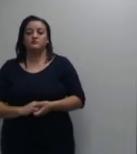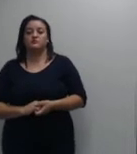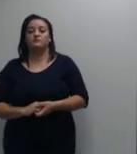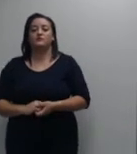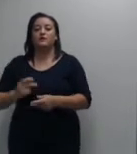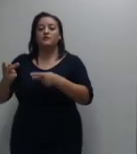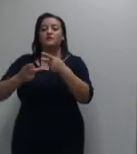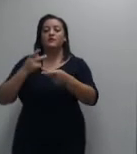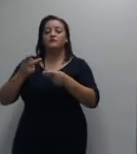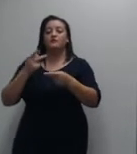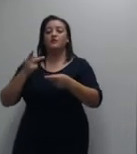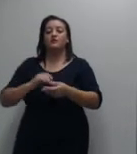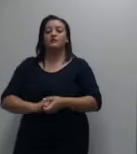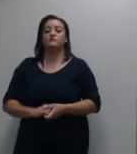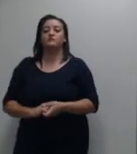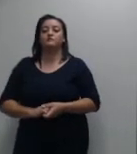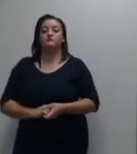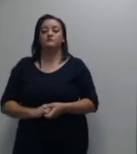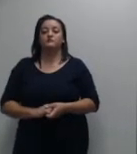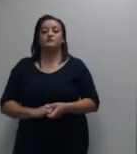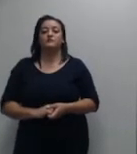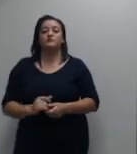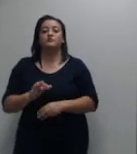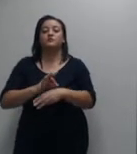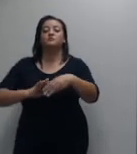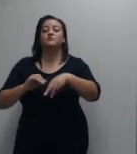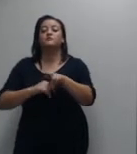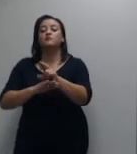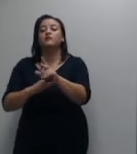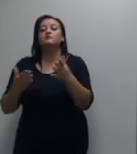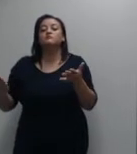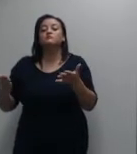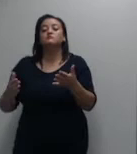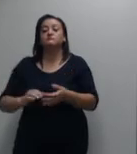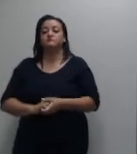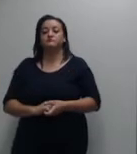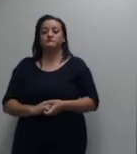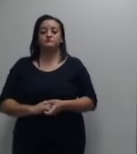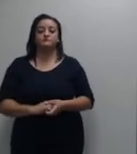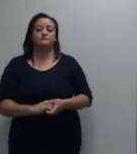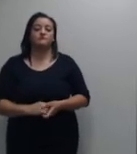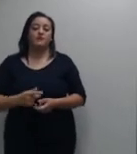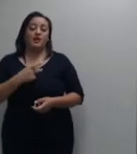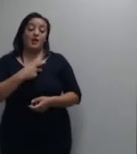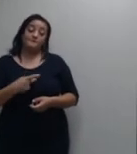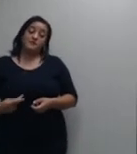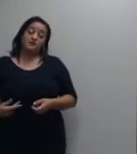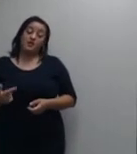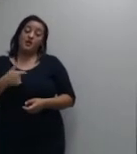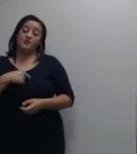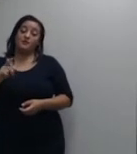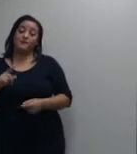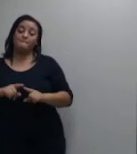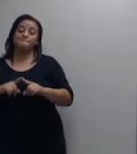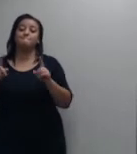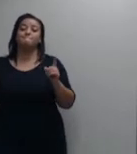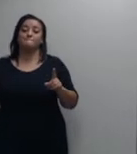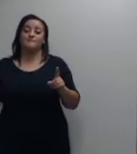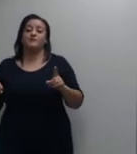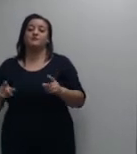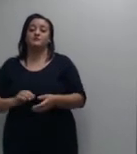manifestação e do relator é presidente eu não aparentemente